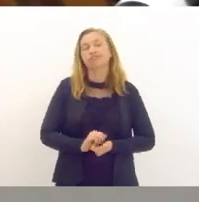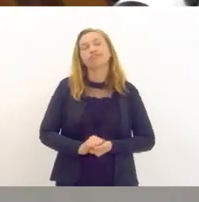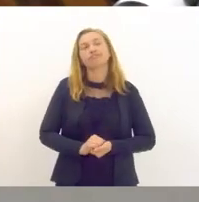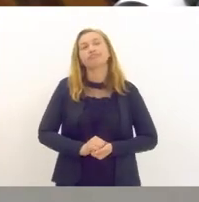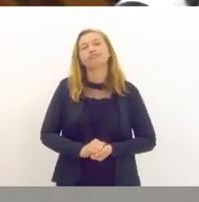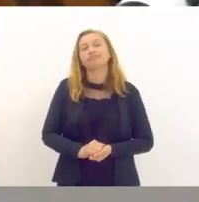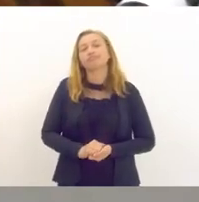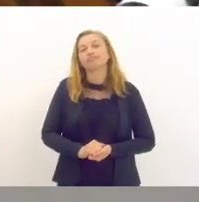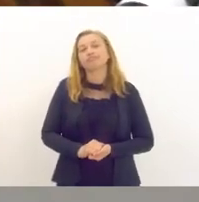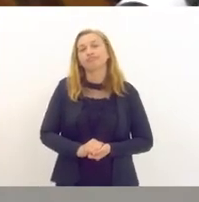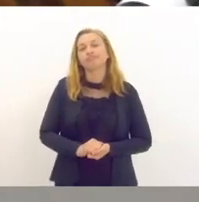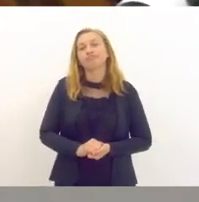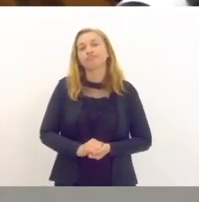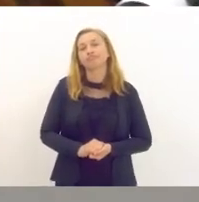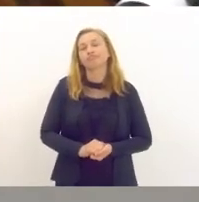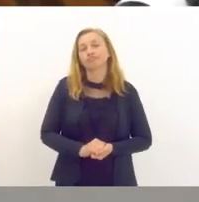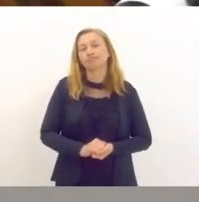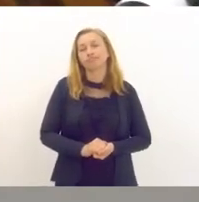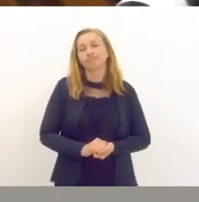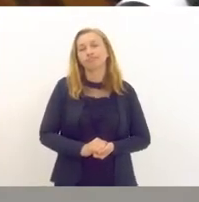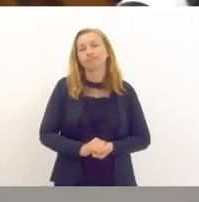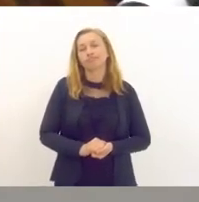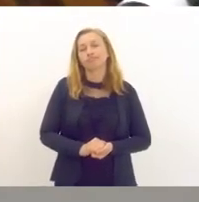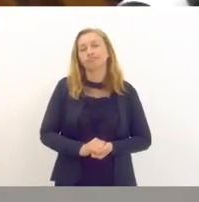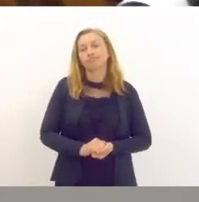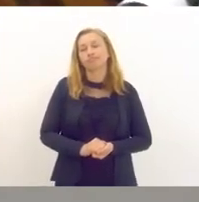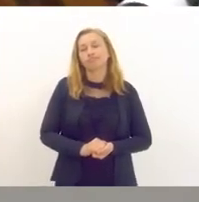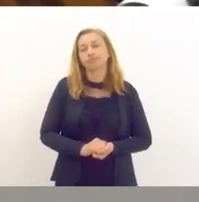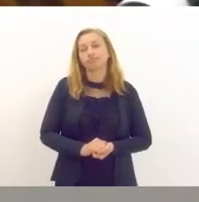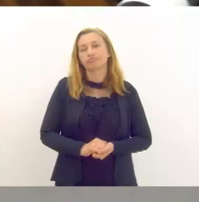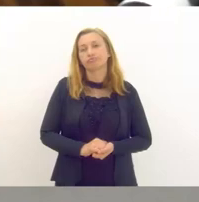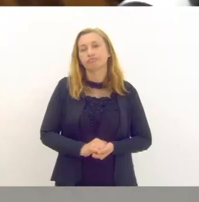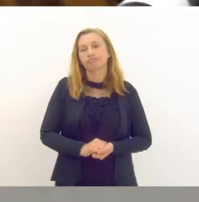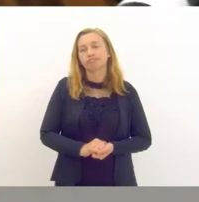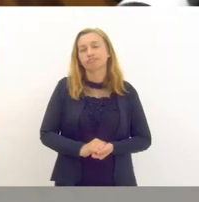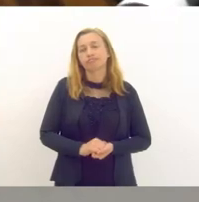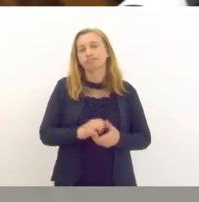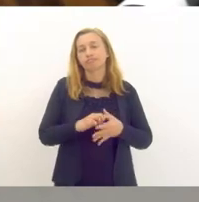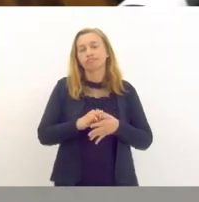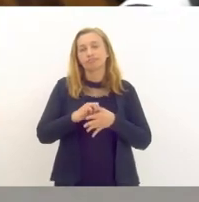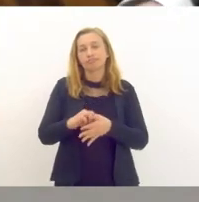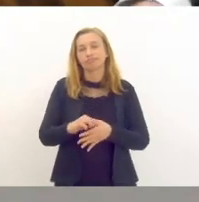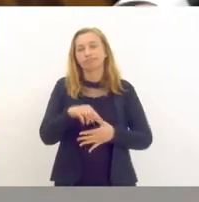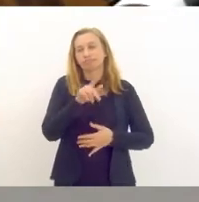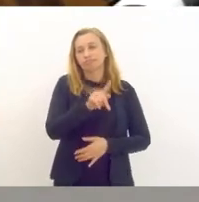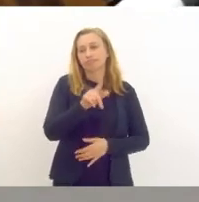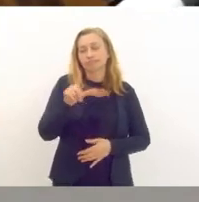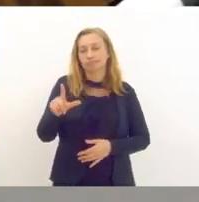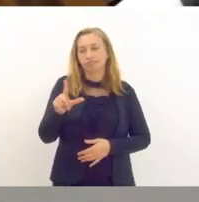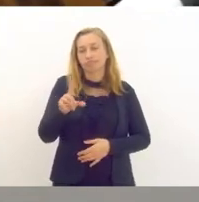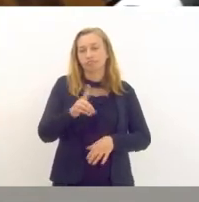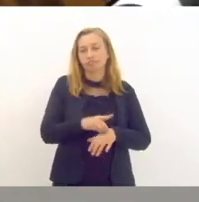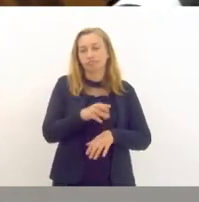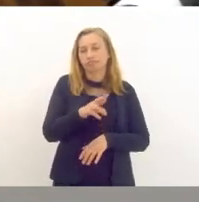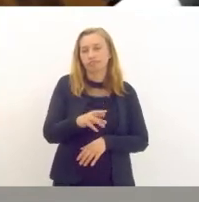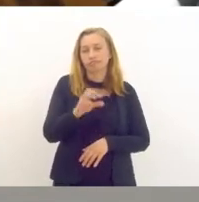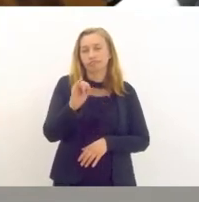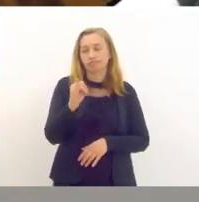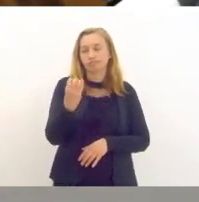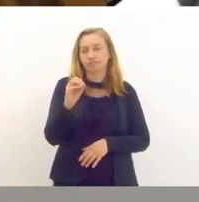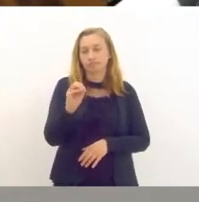dito isso a liderança do pl Dr Serginho ontem